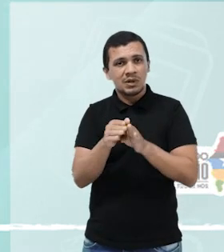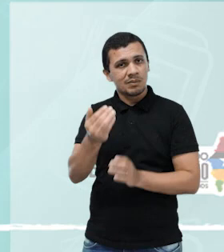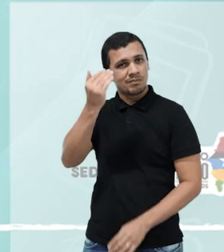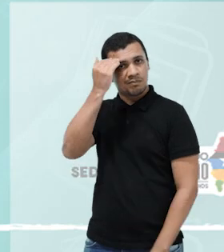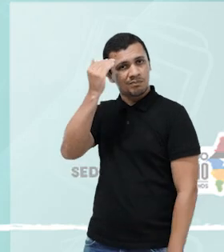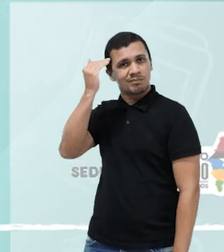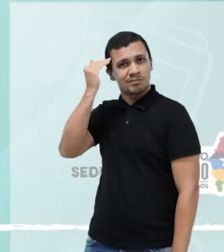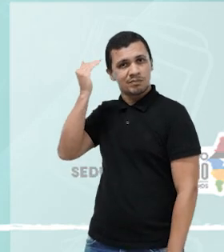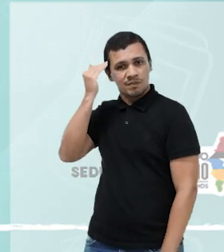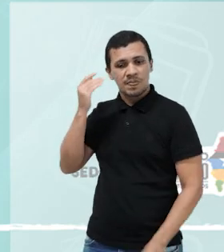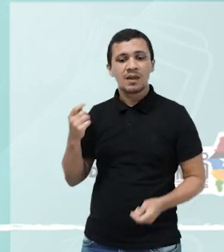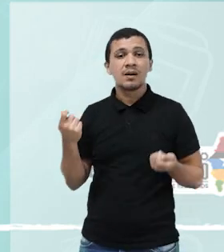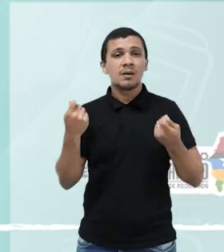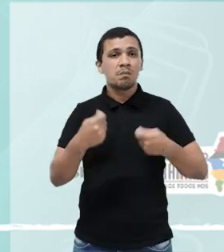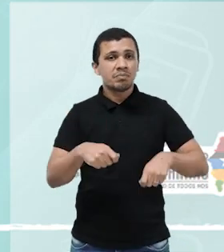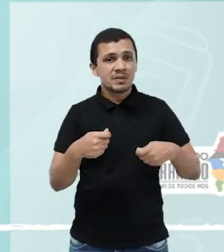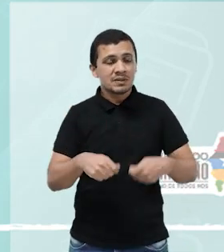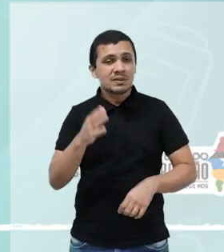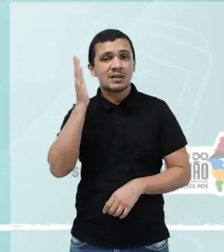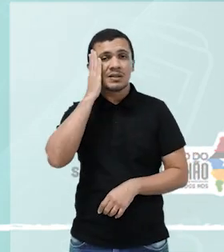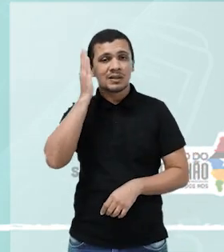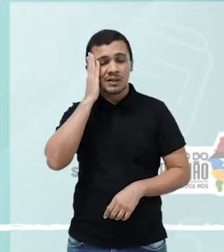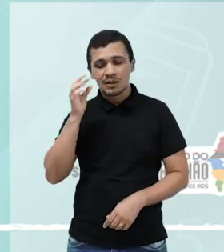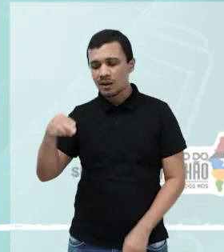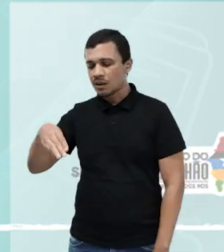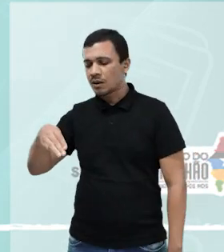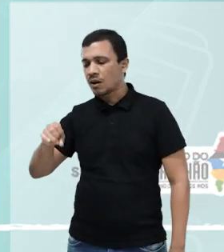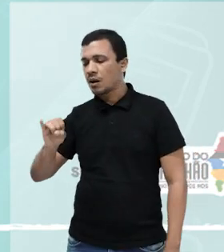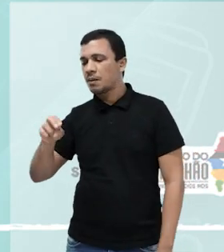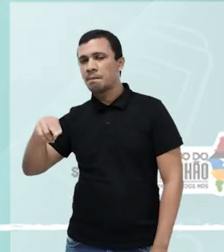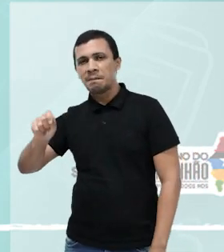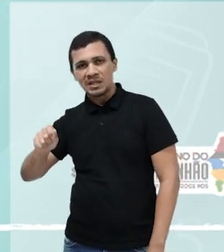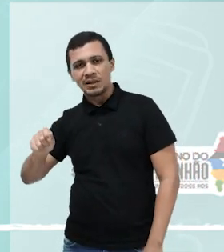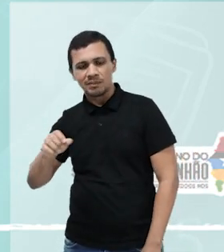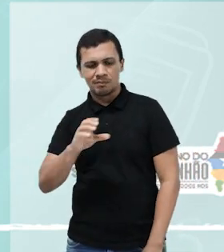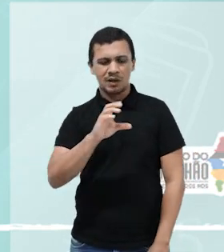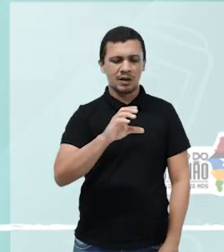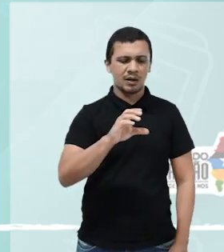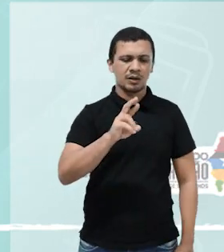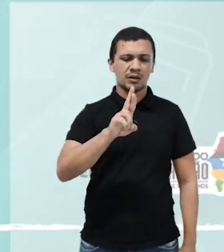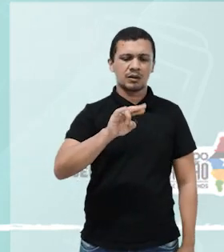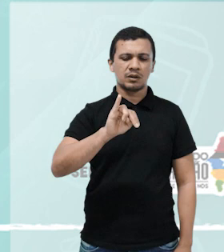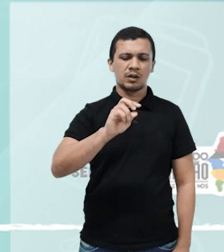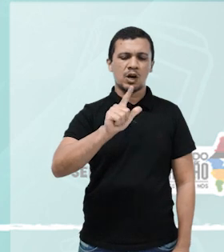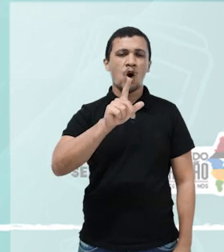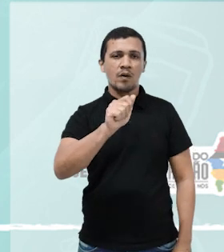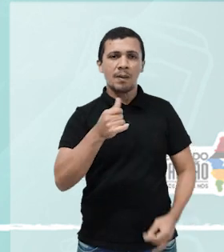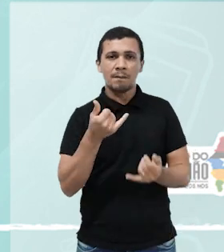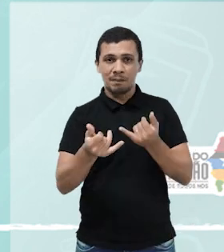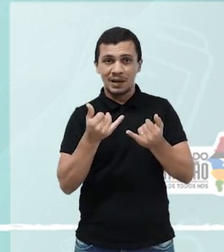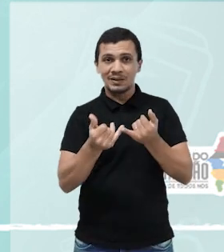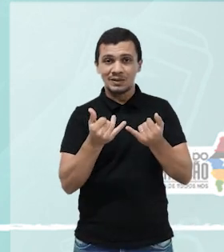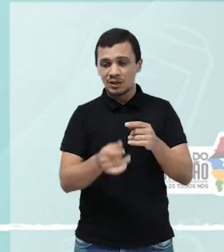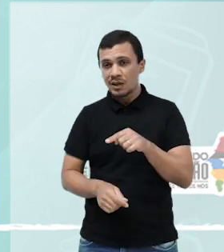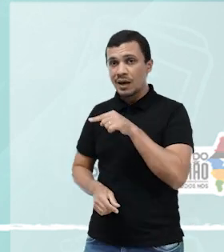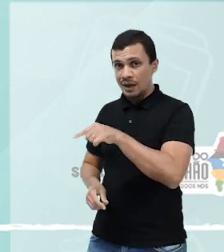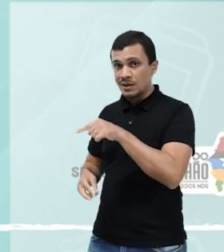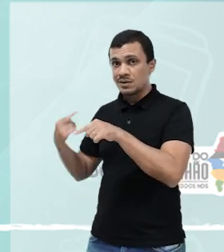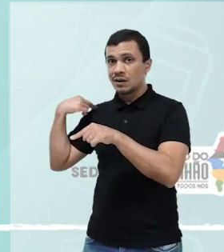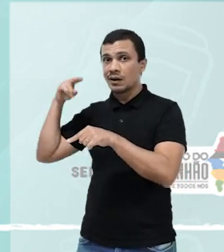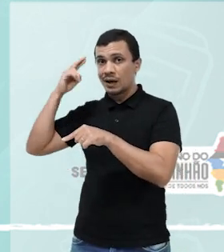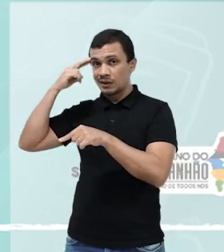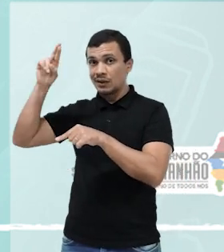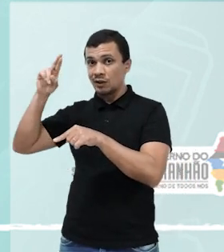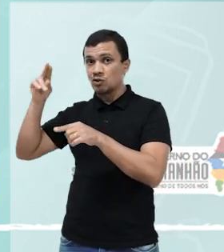é entender que o tambor de mina e o tambor de crioula são parecidos, mas um tem caráter religioso, o de mina, e o outro tem um